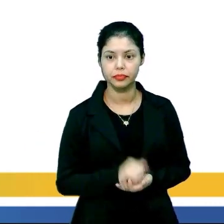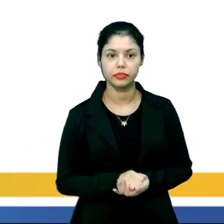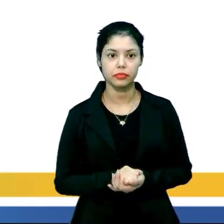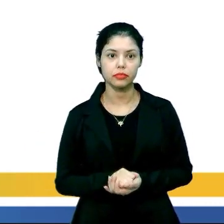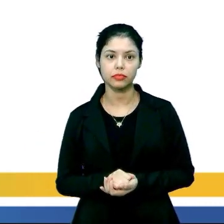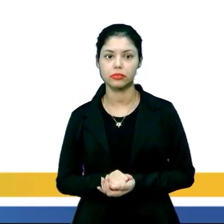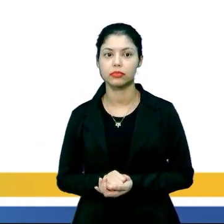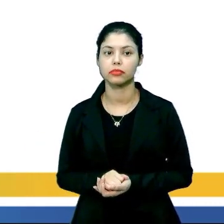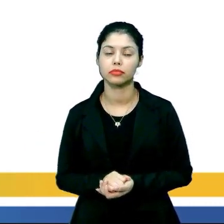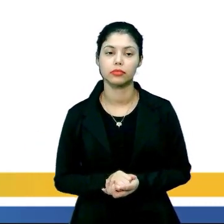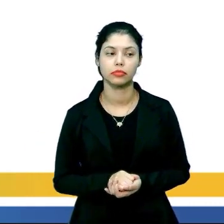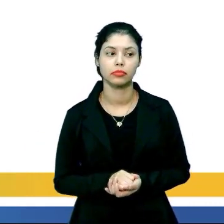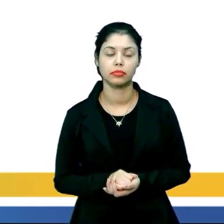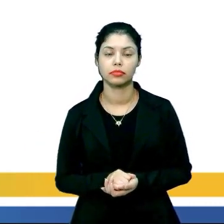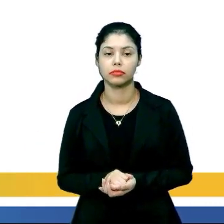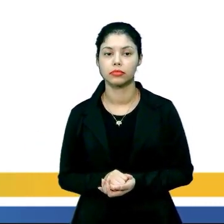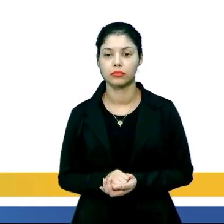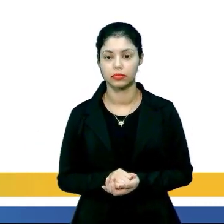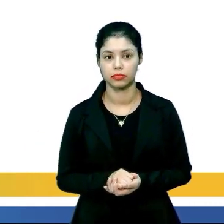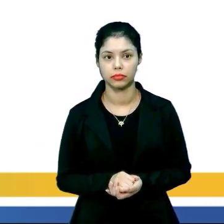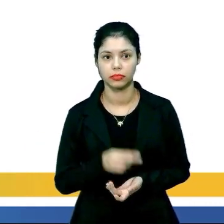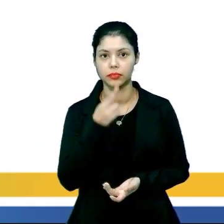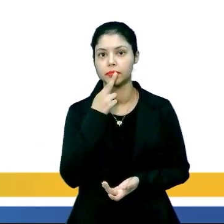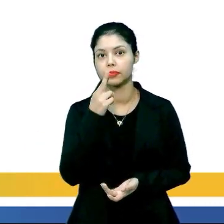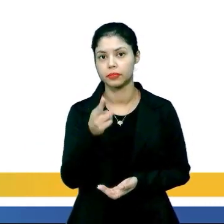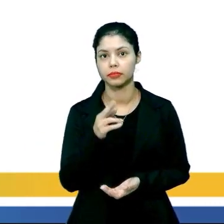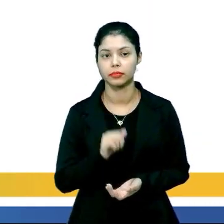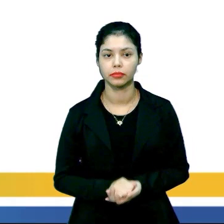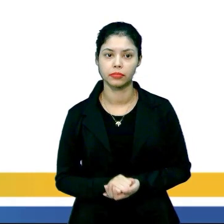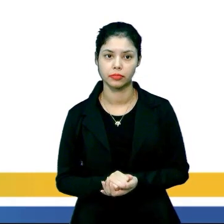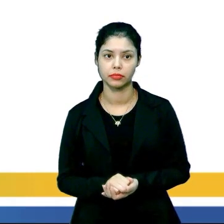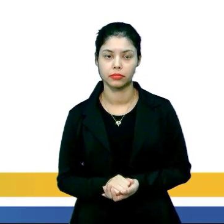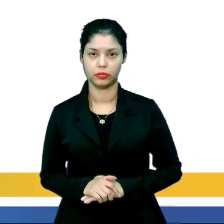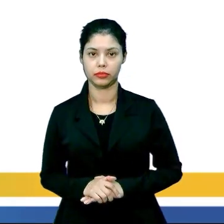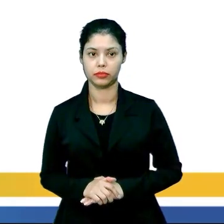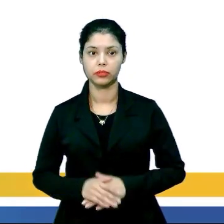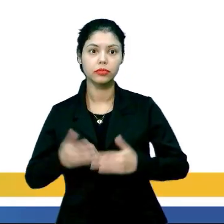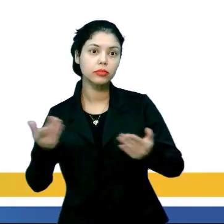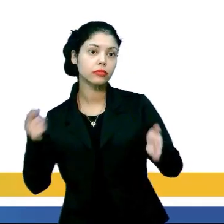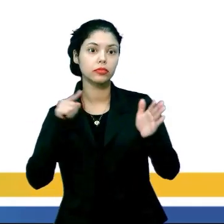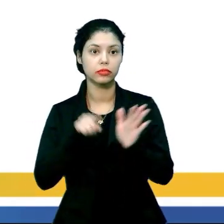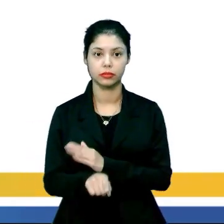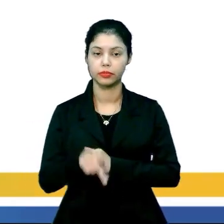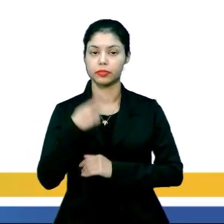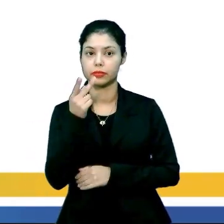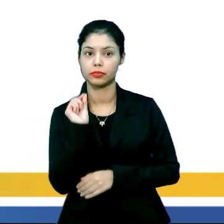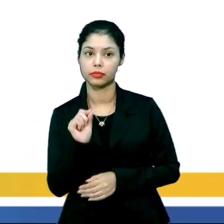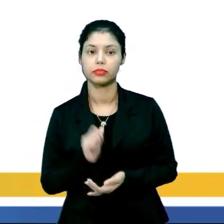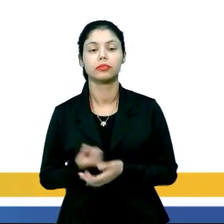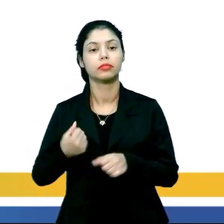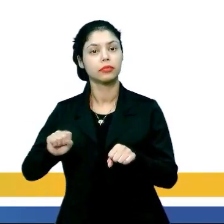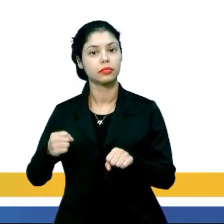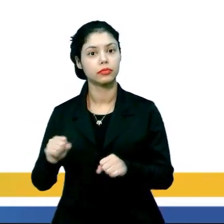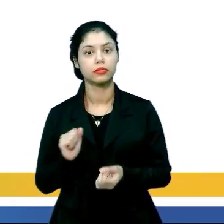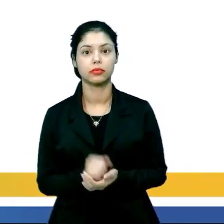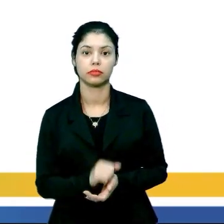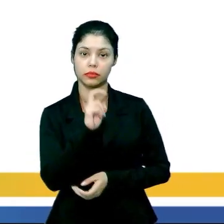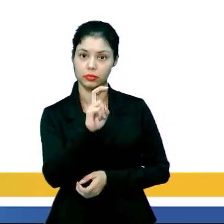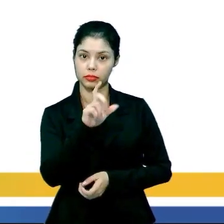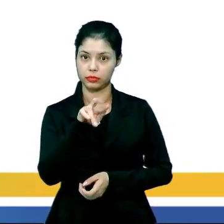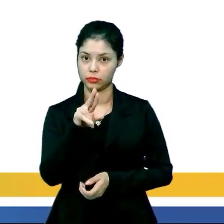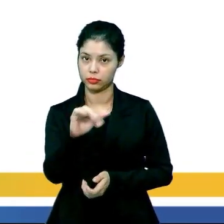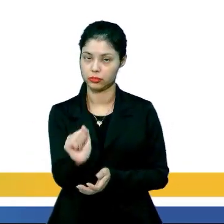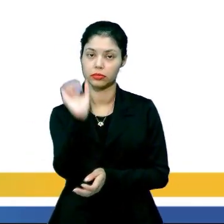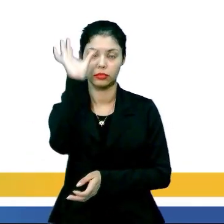em litros, tá bom? Vamos resolver essa questão. A questão nos diz que a moto consome